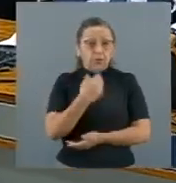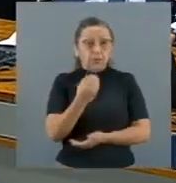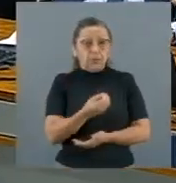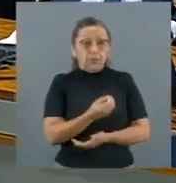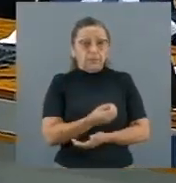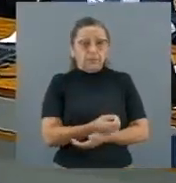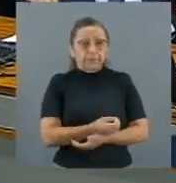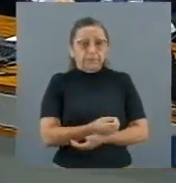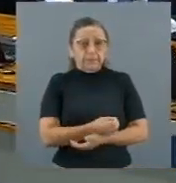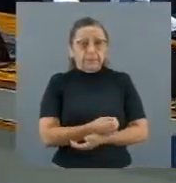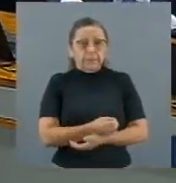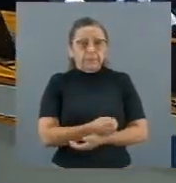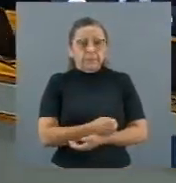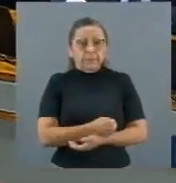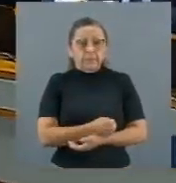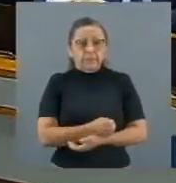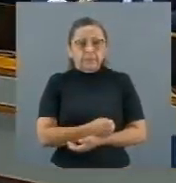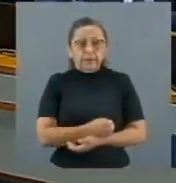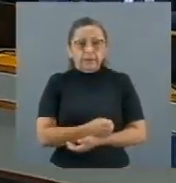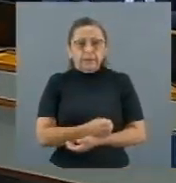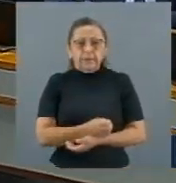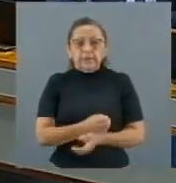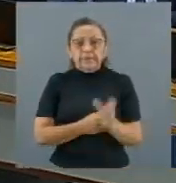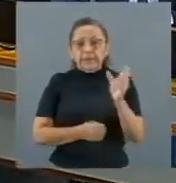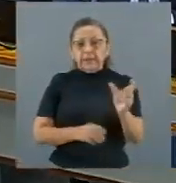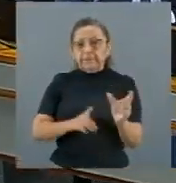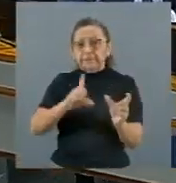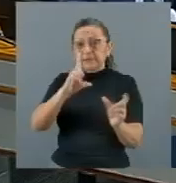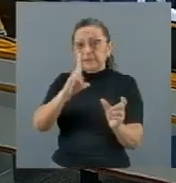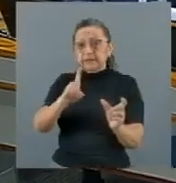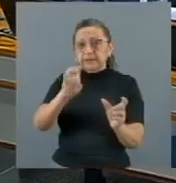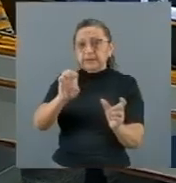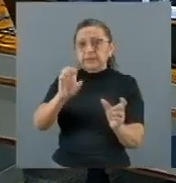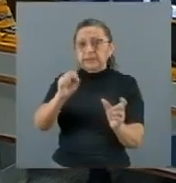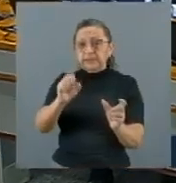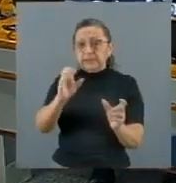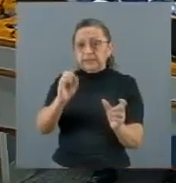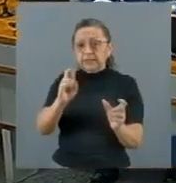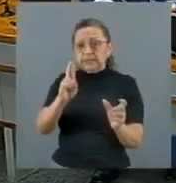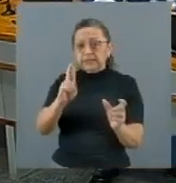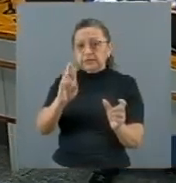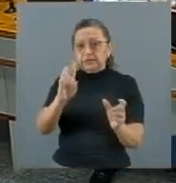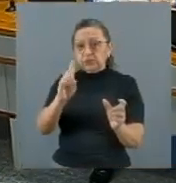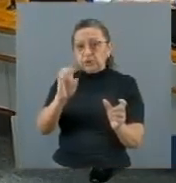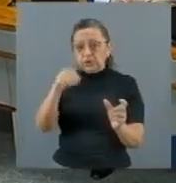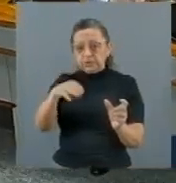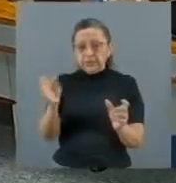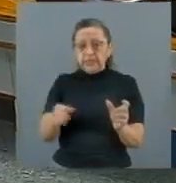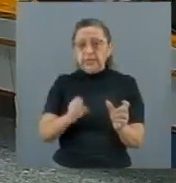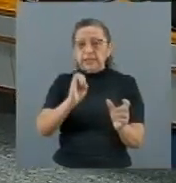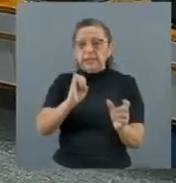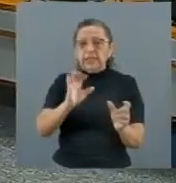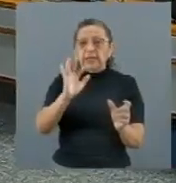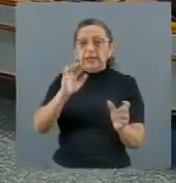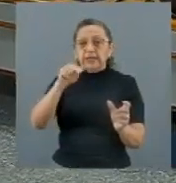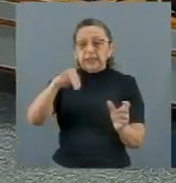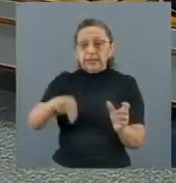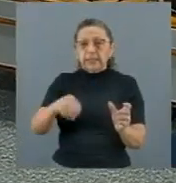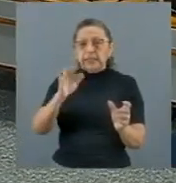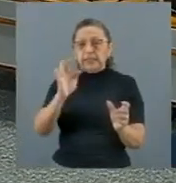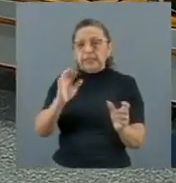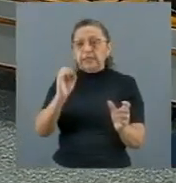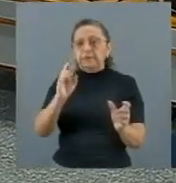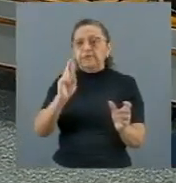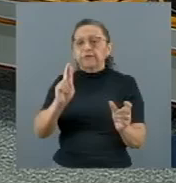nós vimos ultimamente, desordem informacional. Eu achei bonito, tá? Eu vou repetir aqui porque é para aspiar.